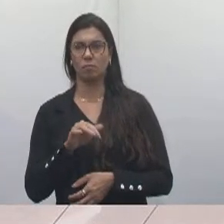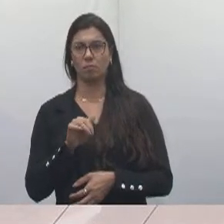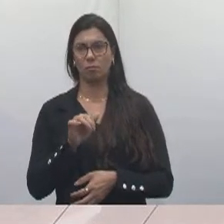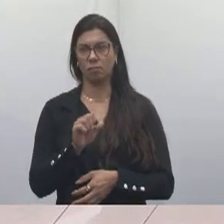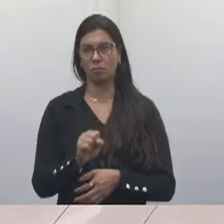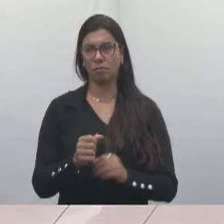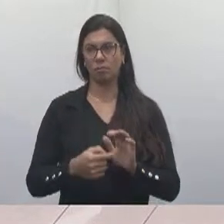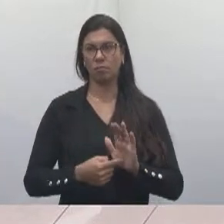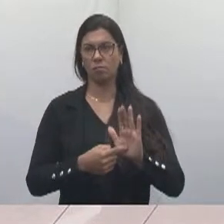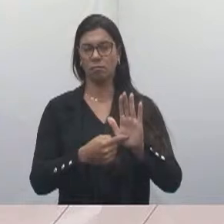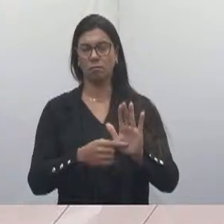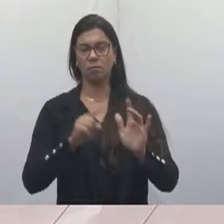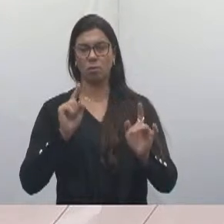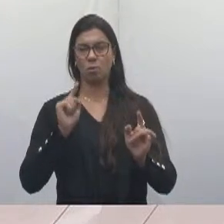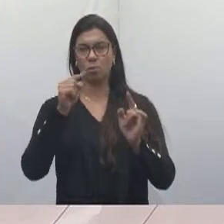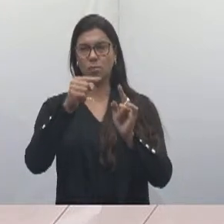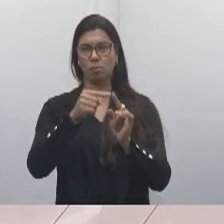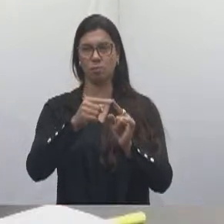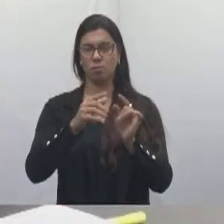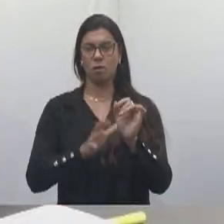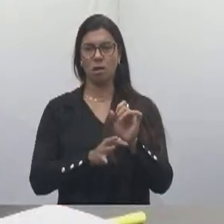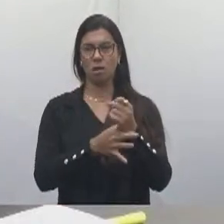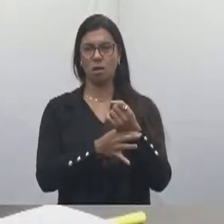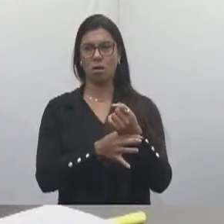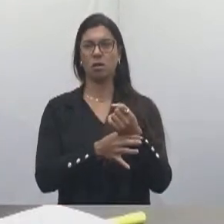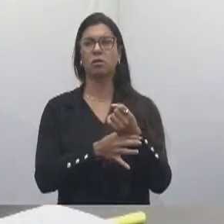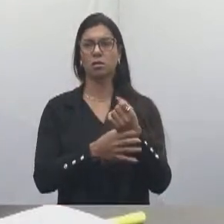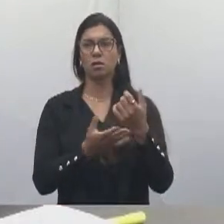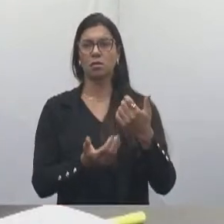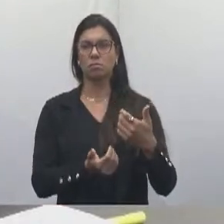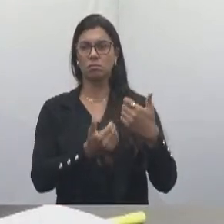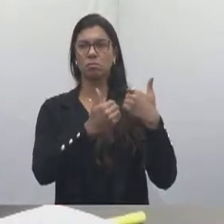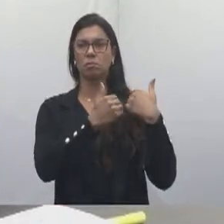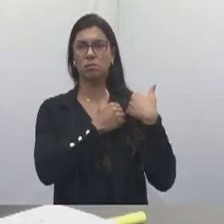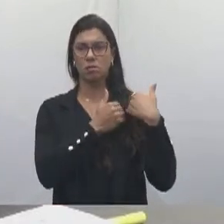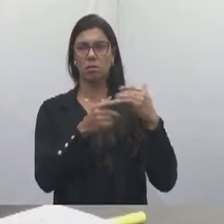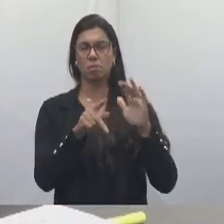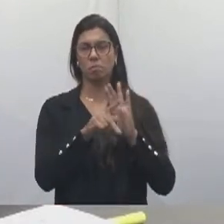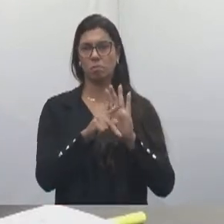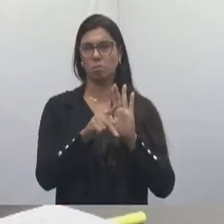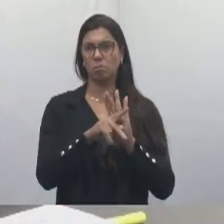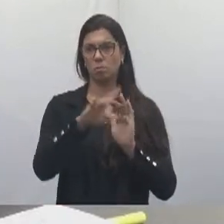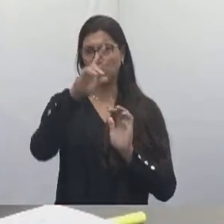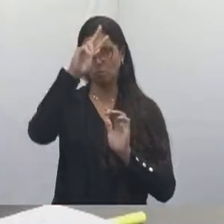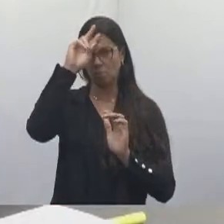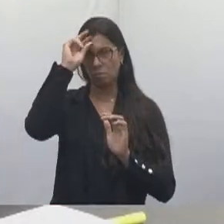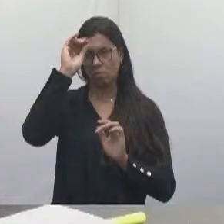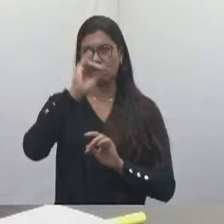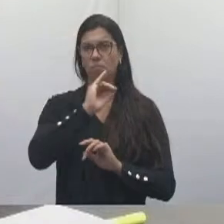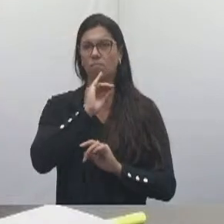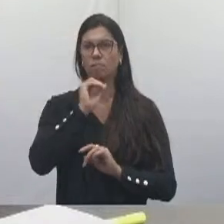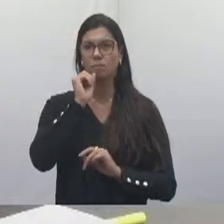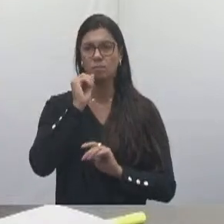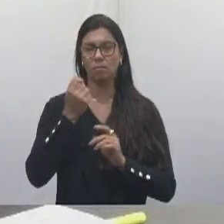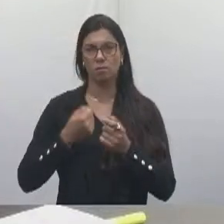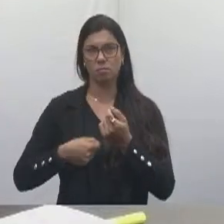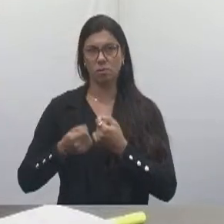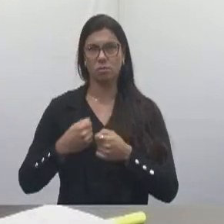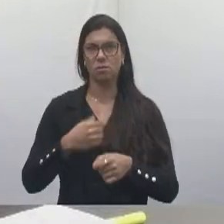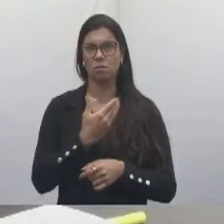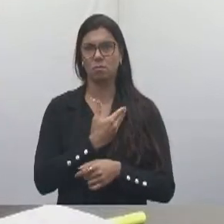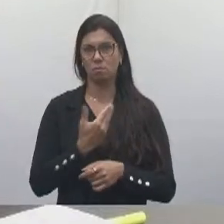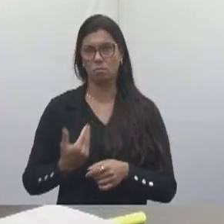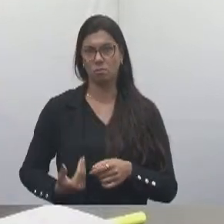objetivo garantir a responsabilidade e a transparência da administração pública para a